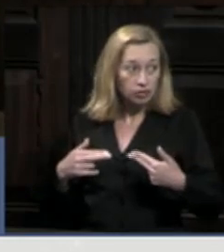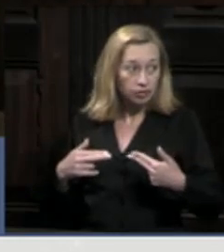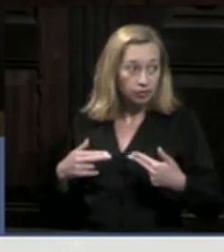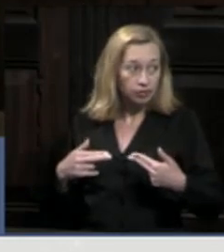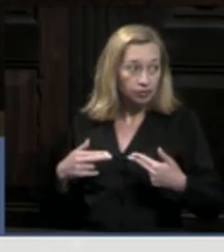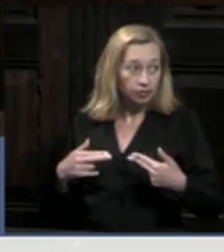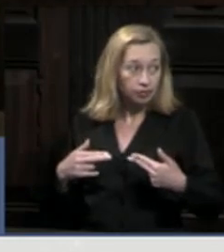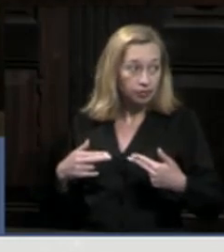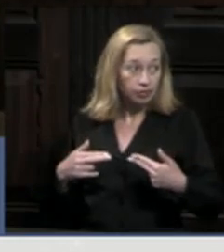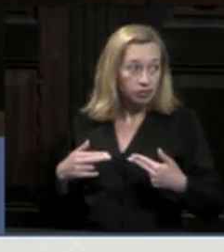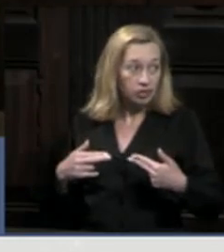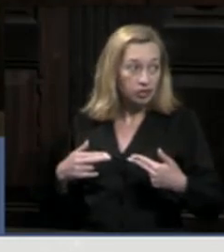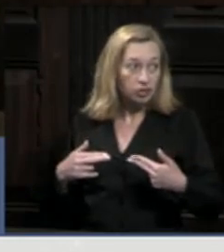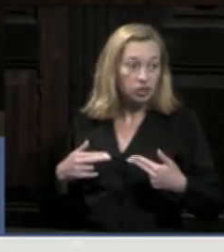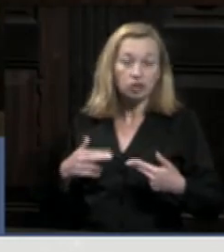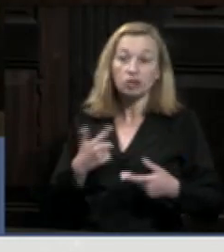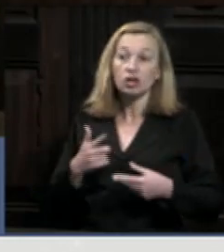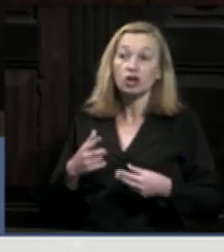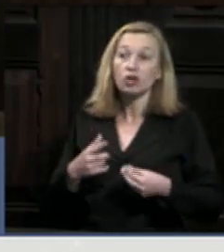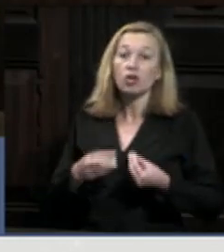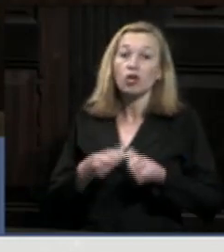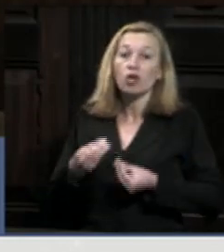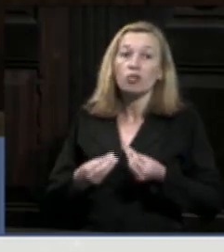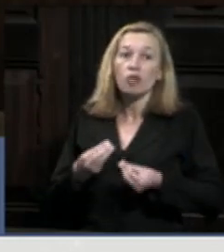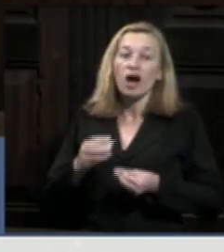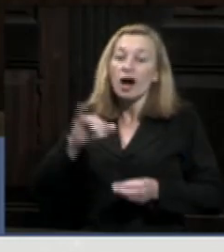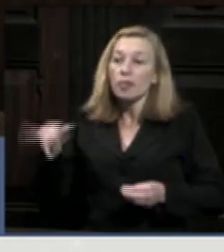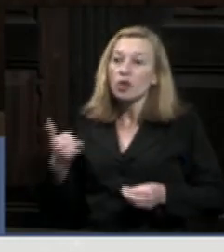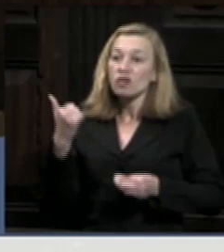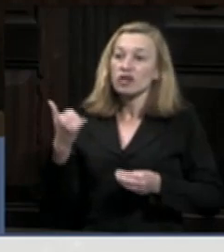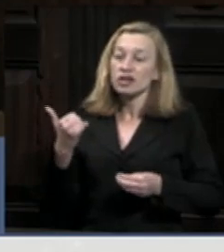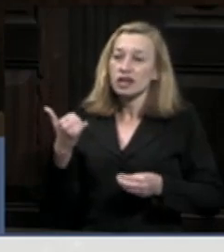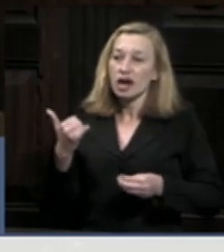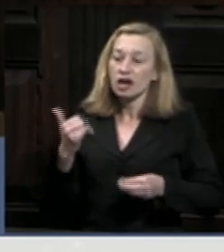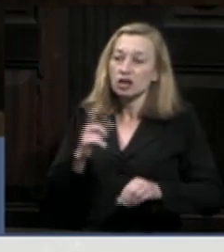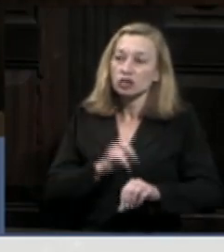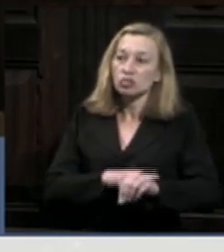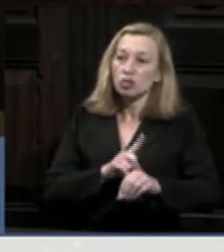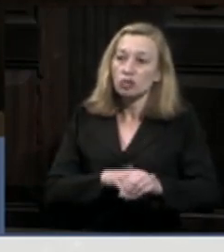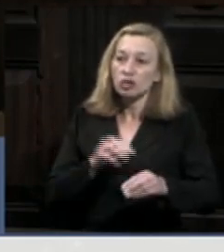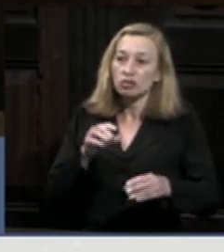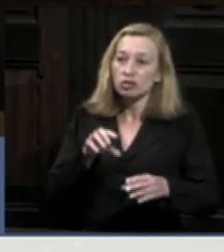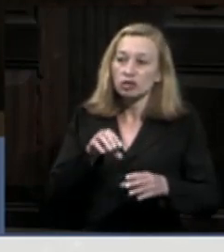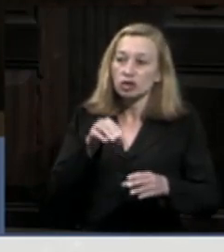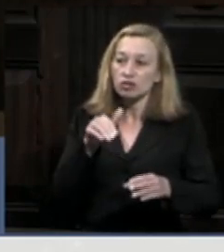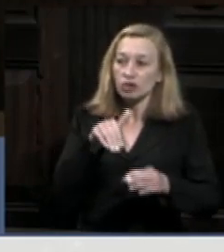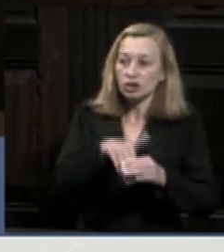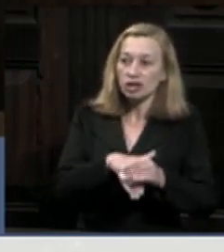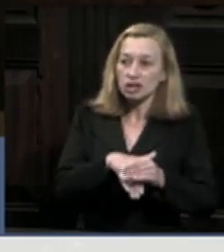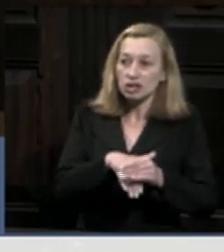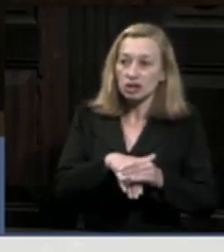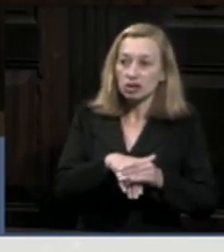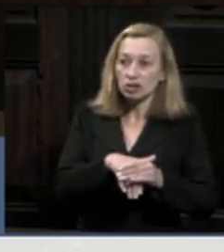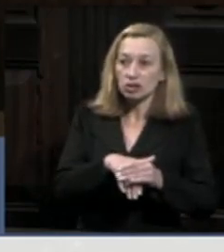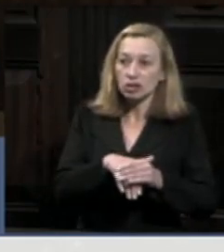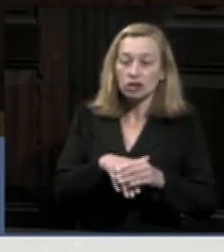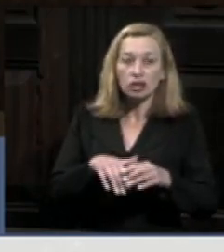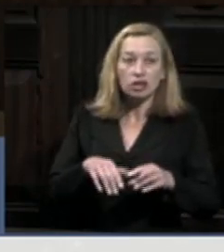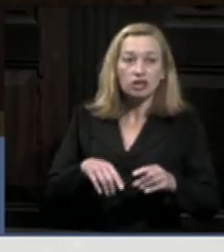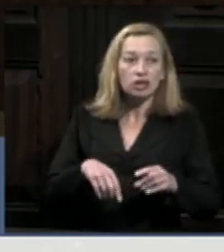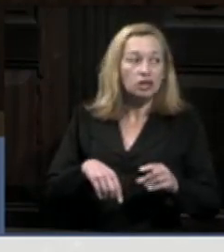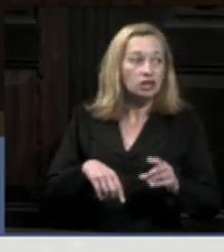dessa situação nem de um lado nem de outro nem do lado de quem